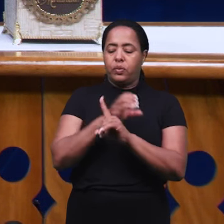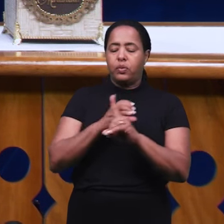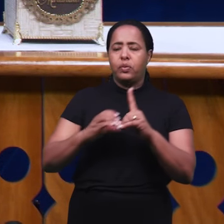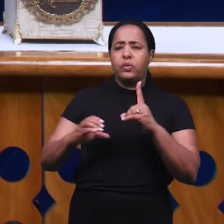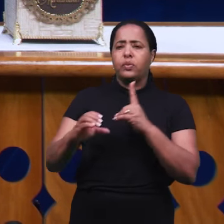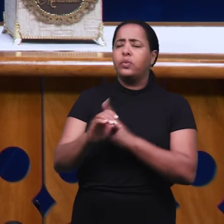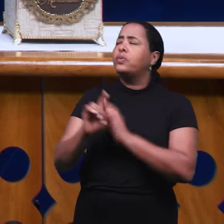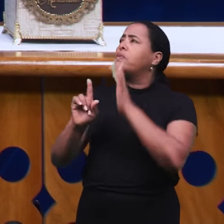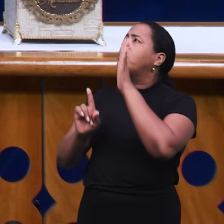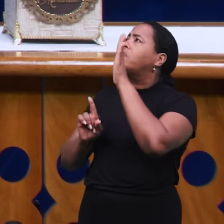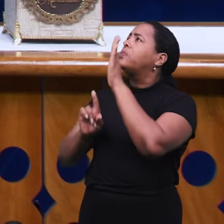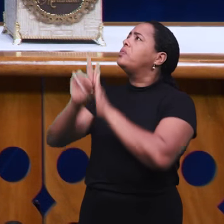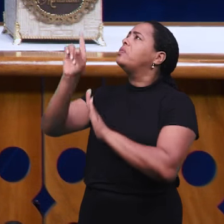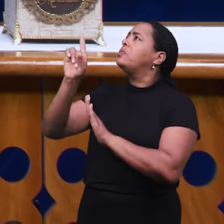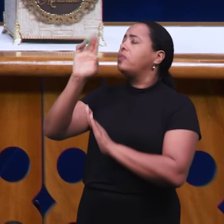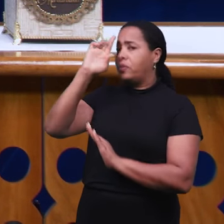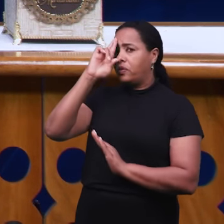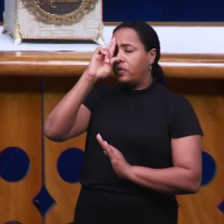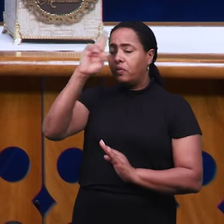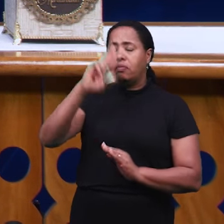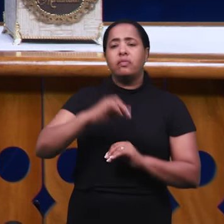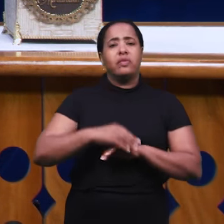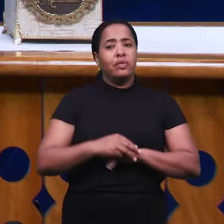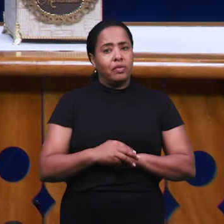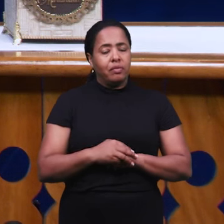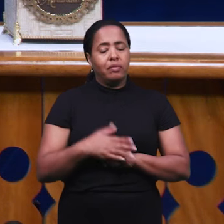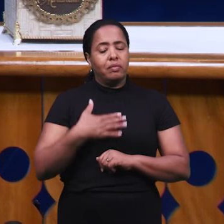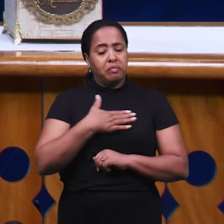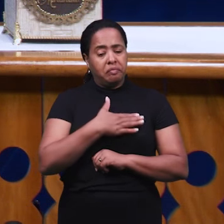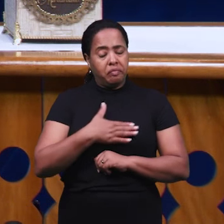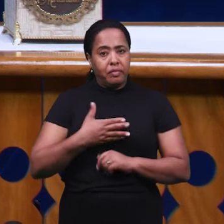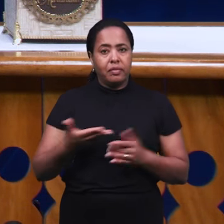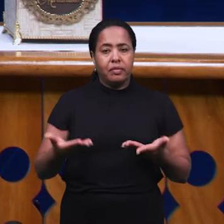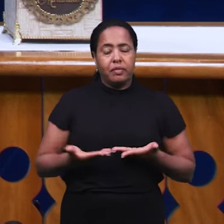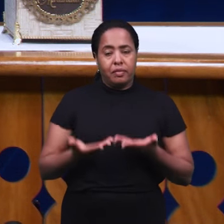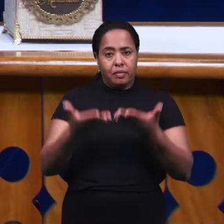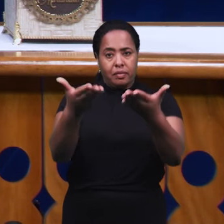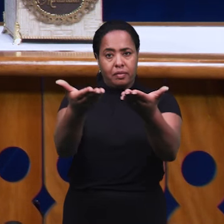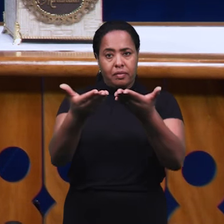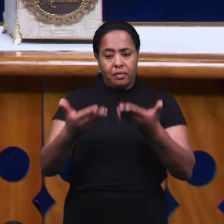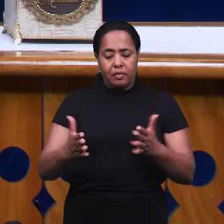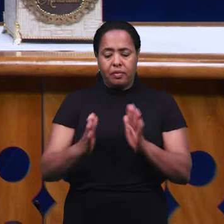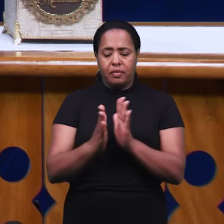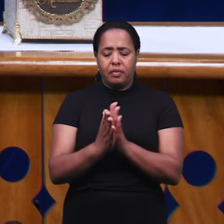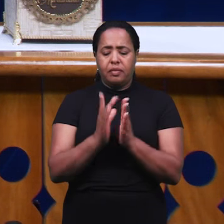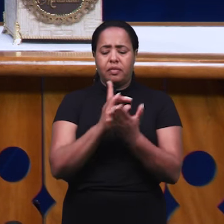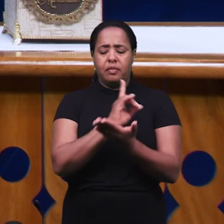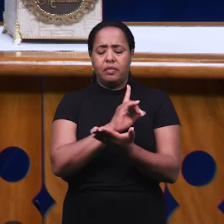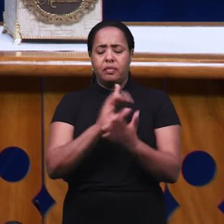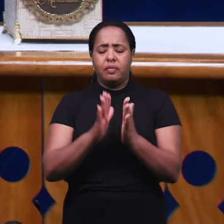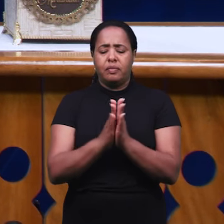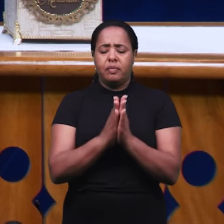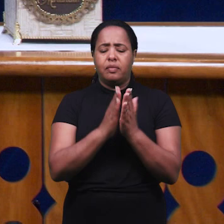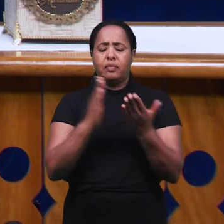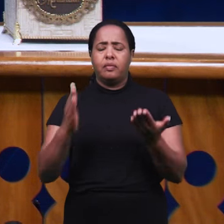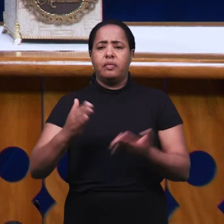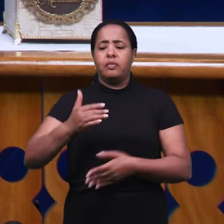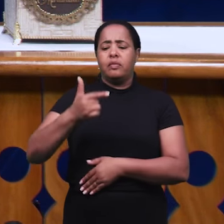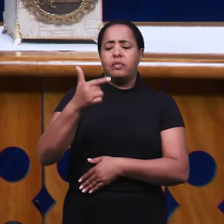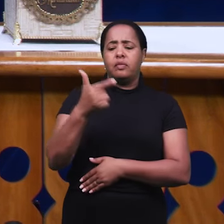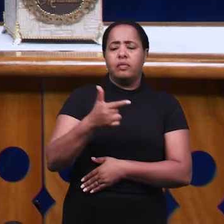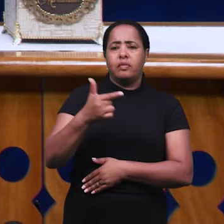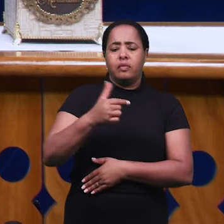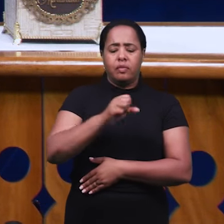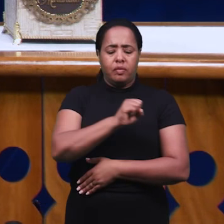sobre consultar ao Senhor. E gostaríamos de convidá-los a abrirmos a palavra do Senhor em 2